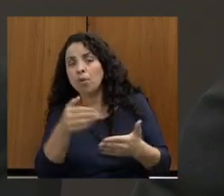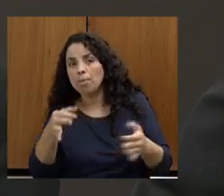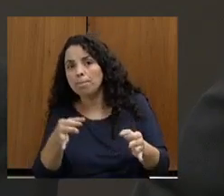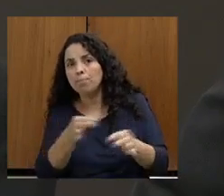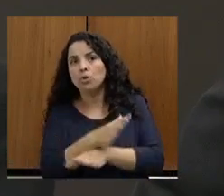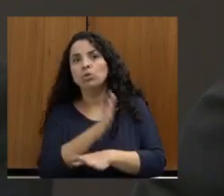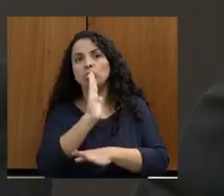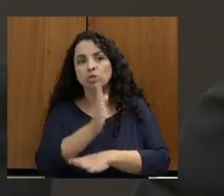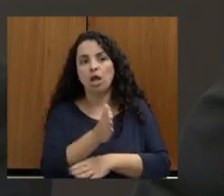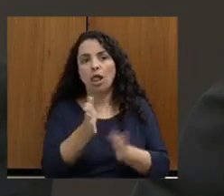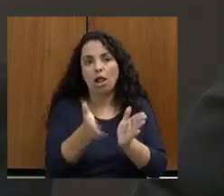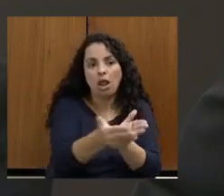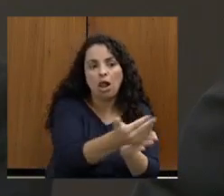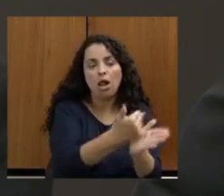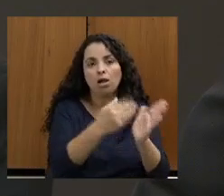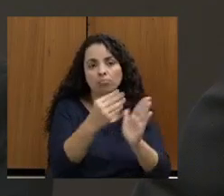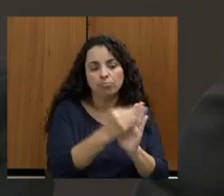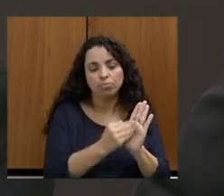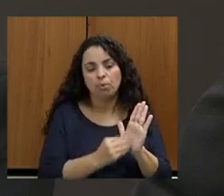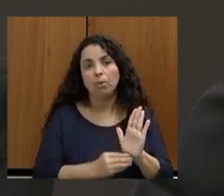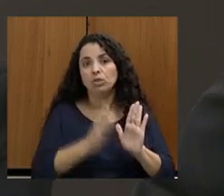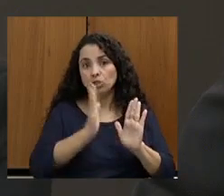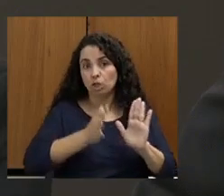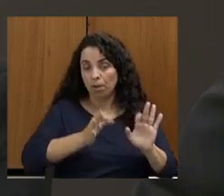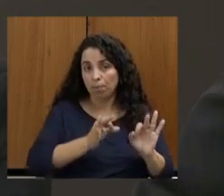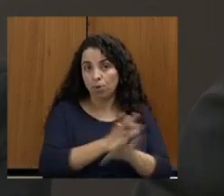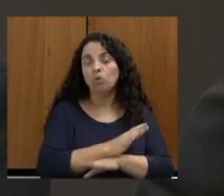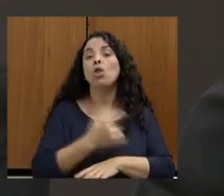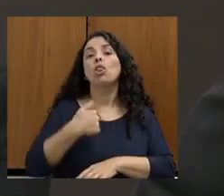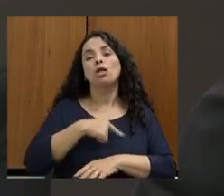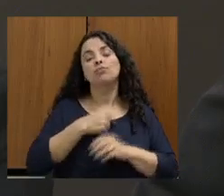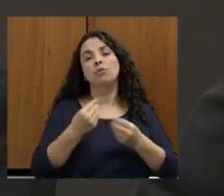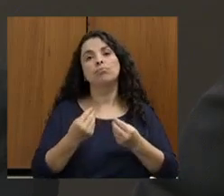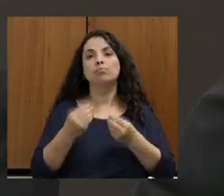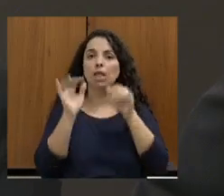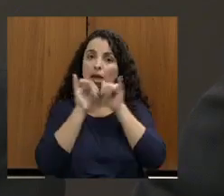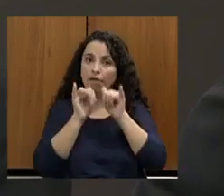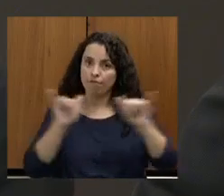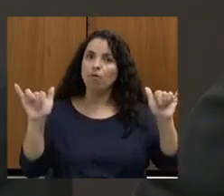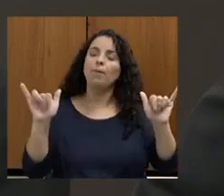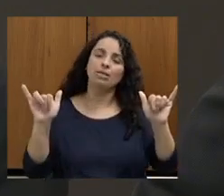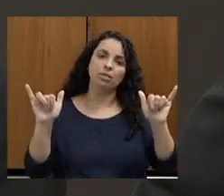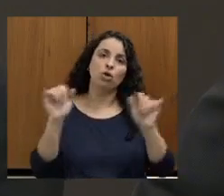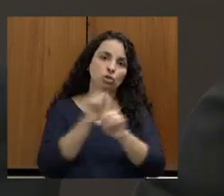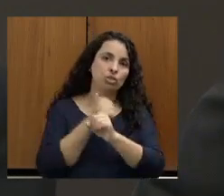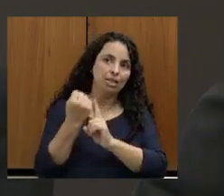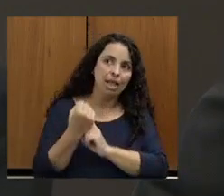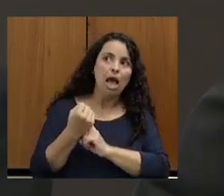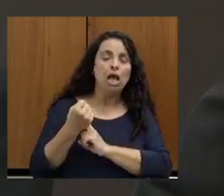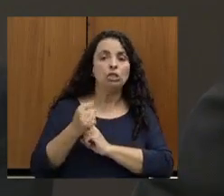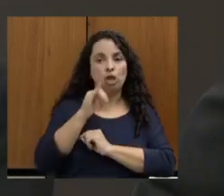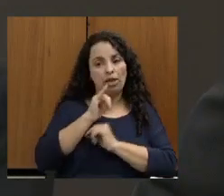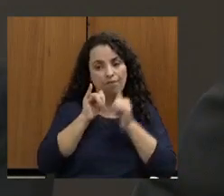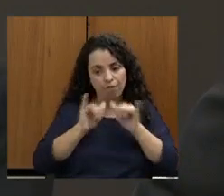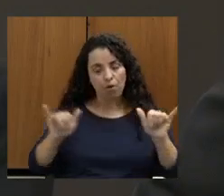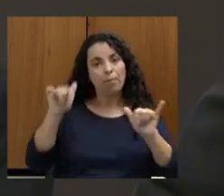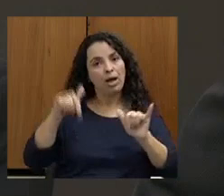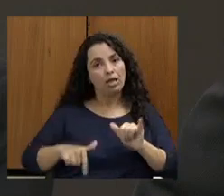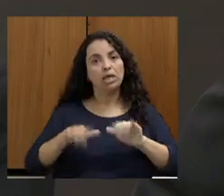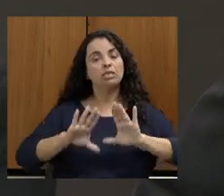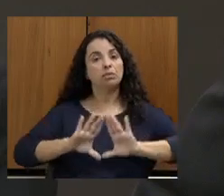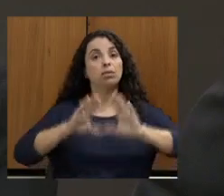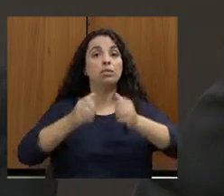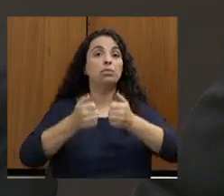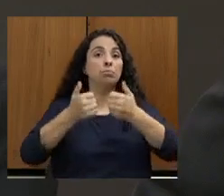apuração, nós vamos prestar informações à sociedade como um todo, a essa casa explicando